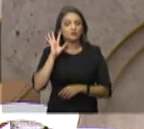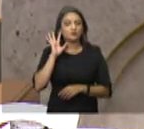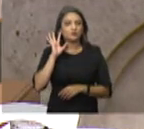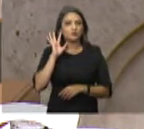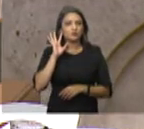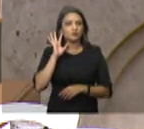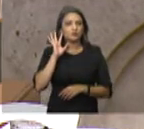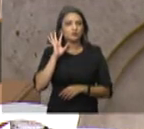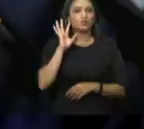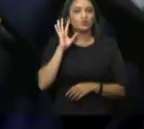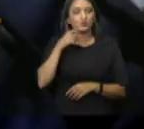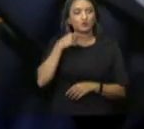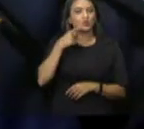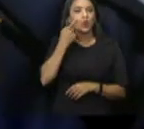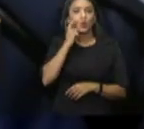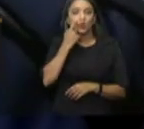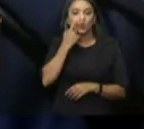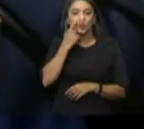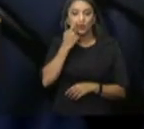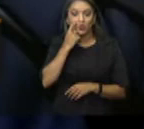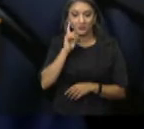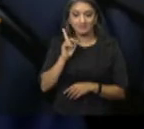senhor presidente